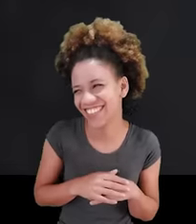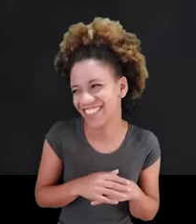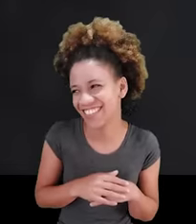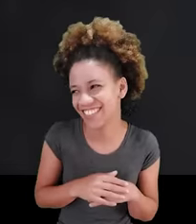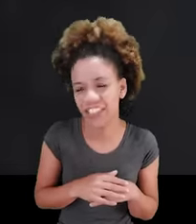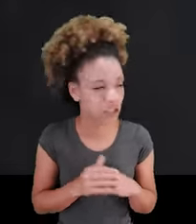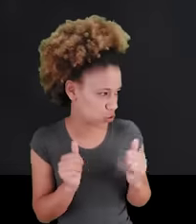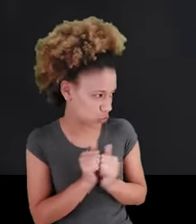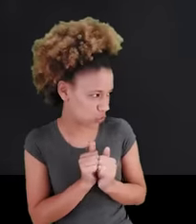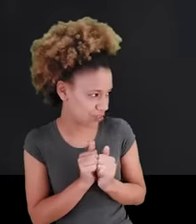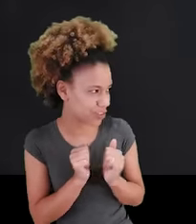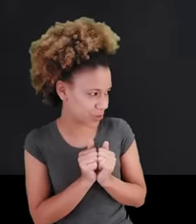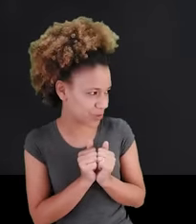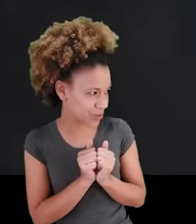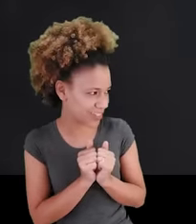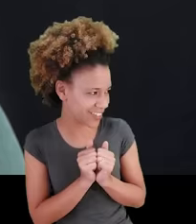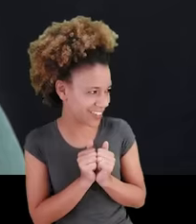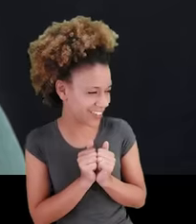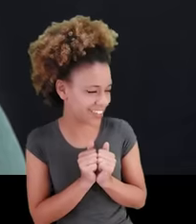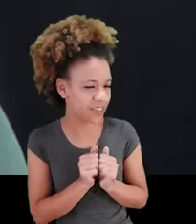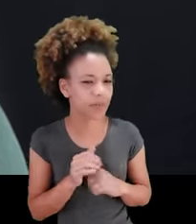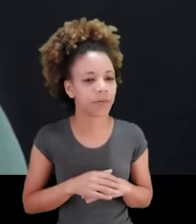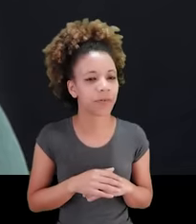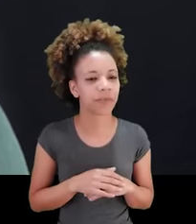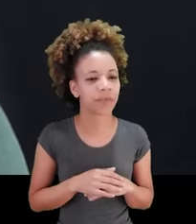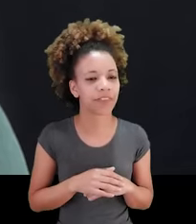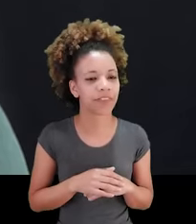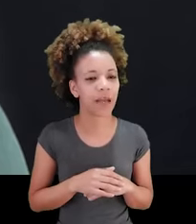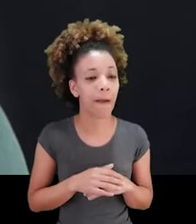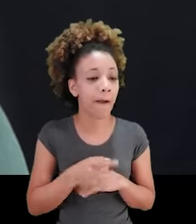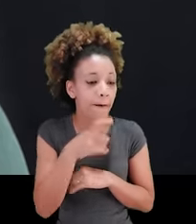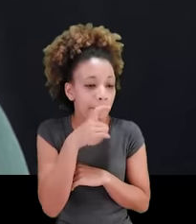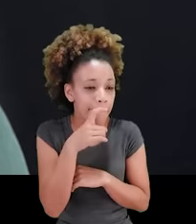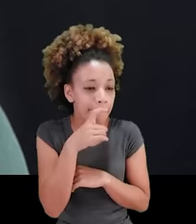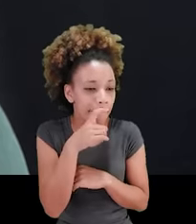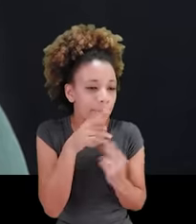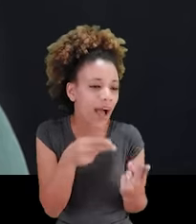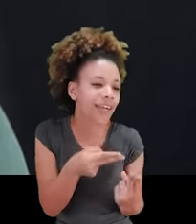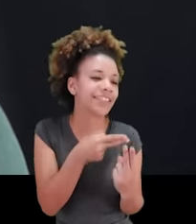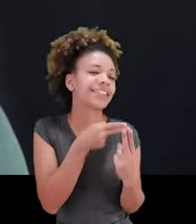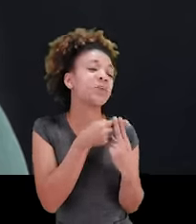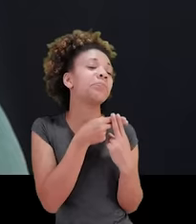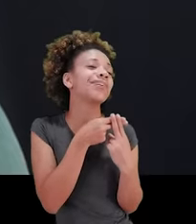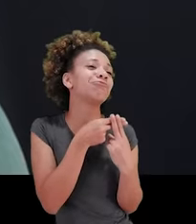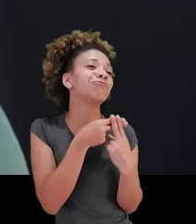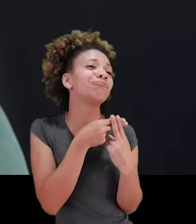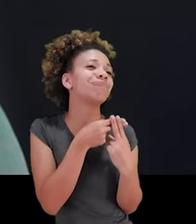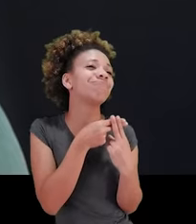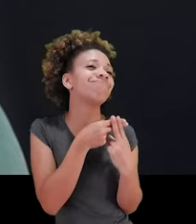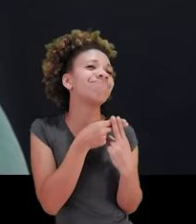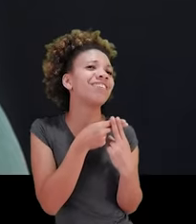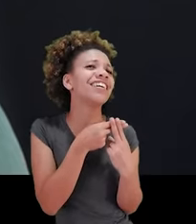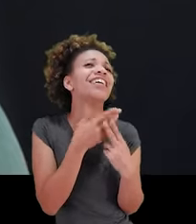possível. Vais cantar, só que eu posso chorar. É. O meu pai está preso.